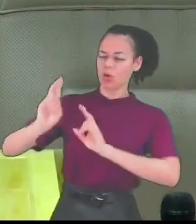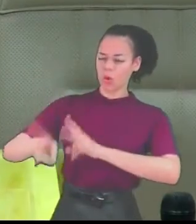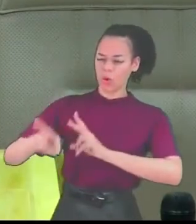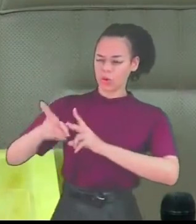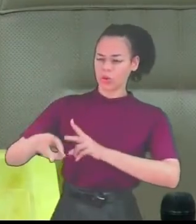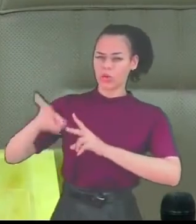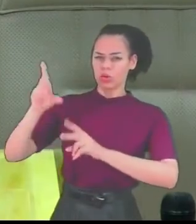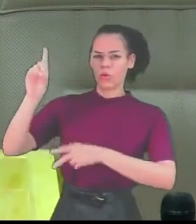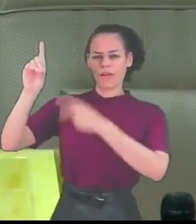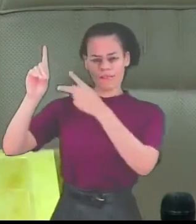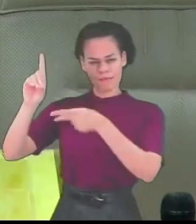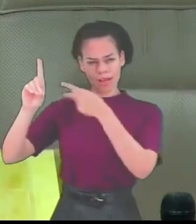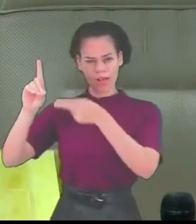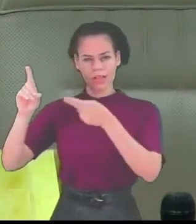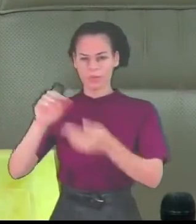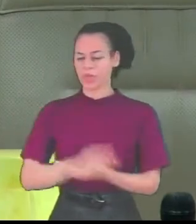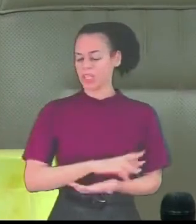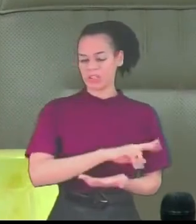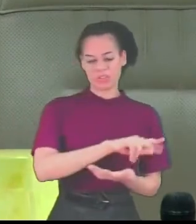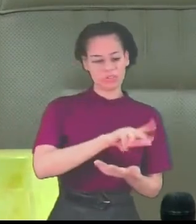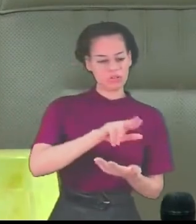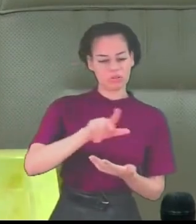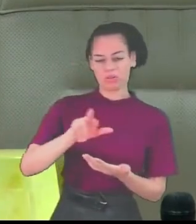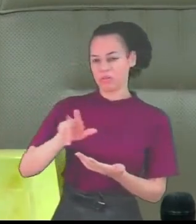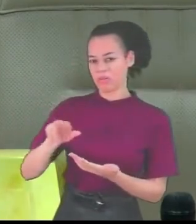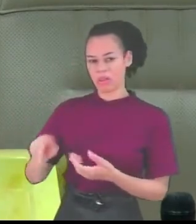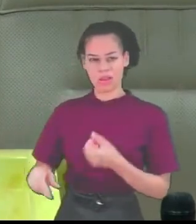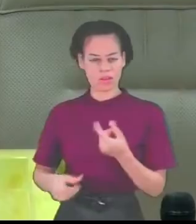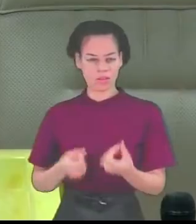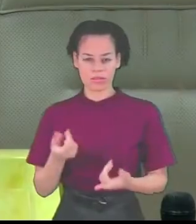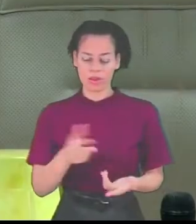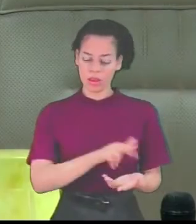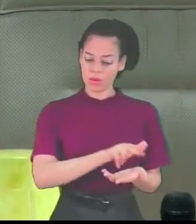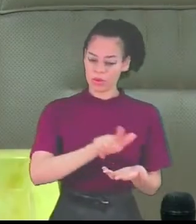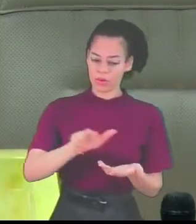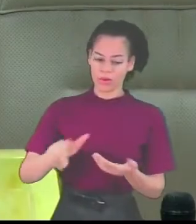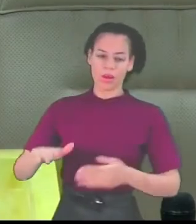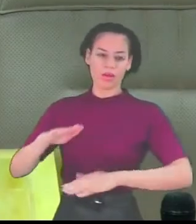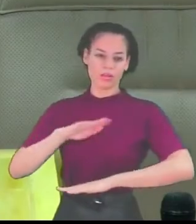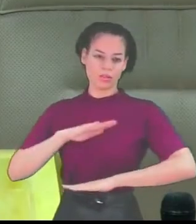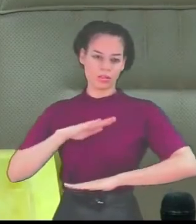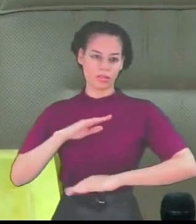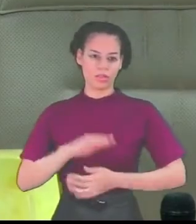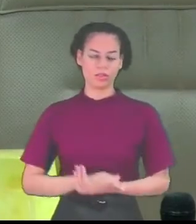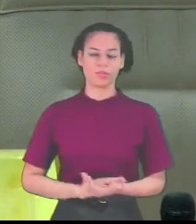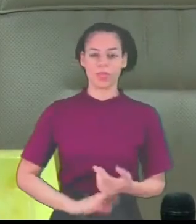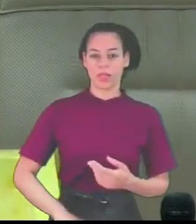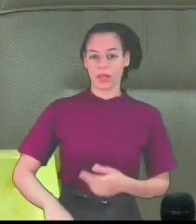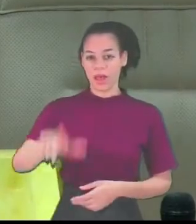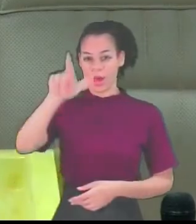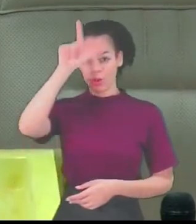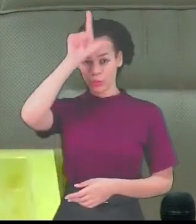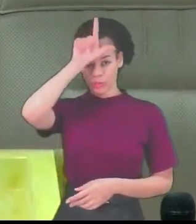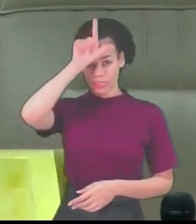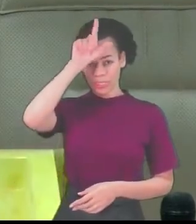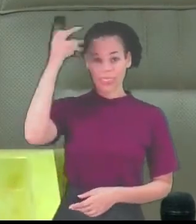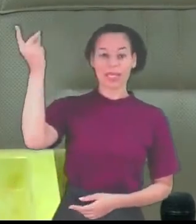E ele fala de muitas vezes e ele vai falar de muitas maneiras e os patriarcas